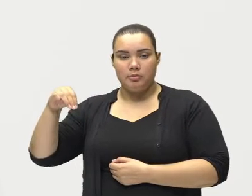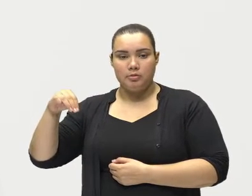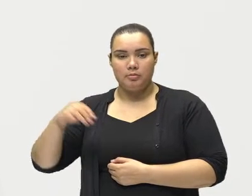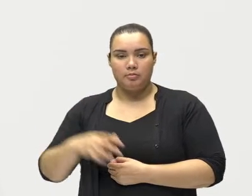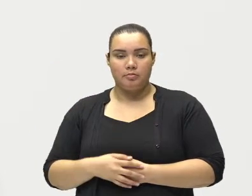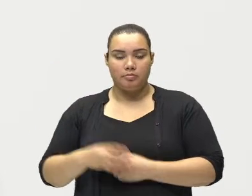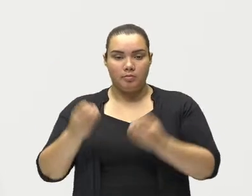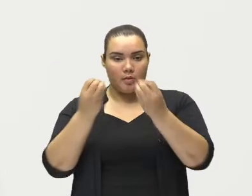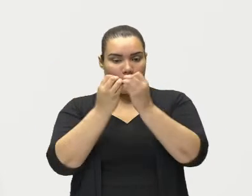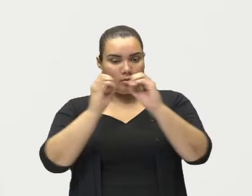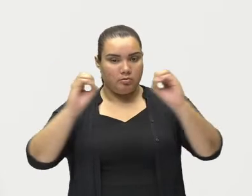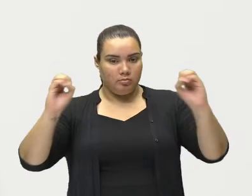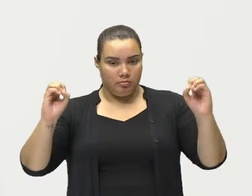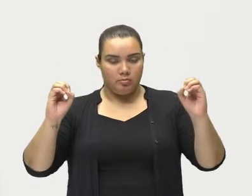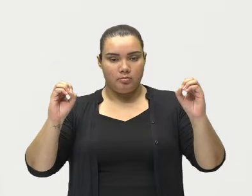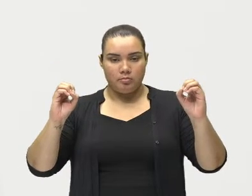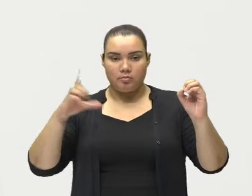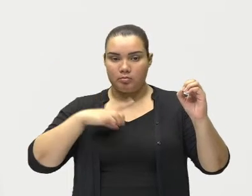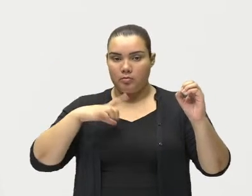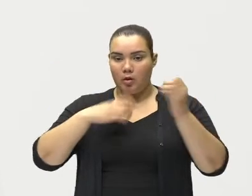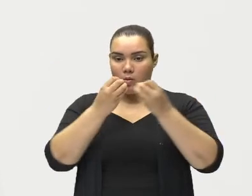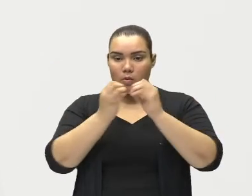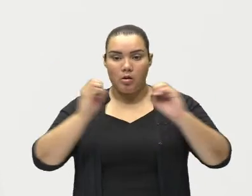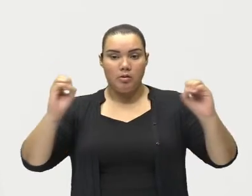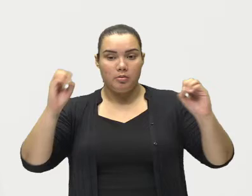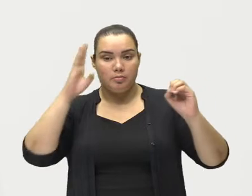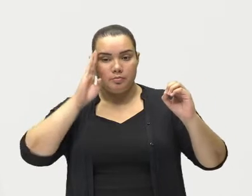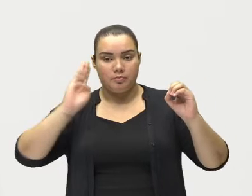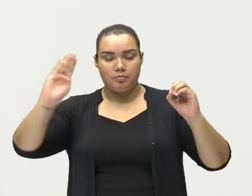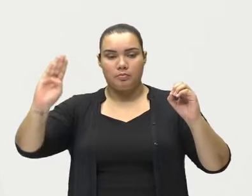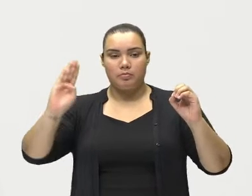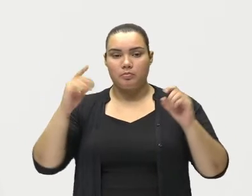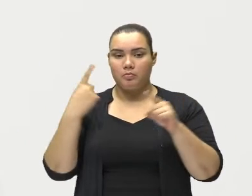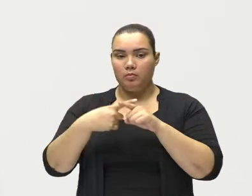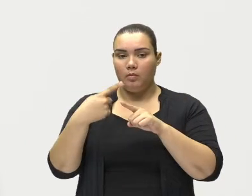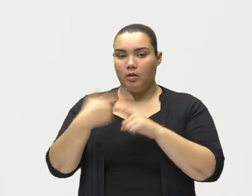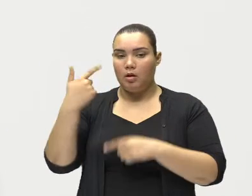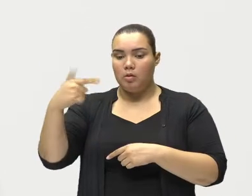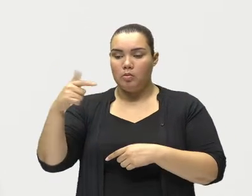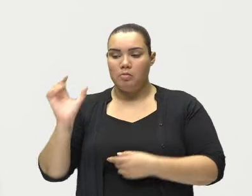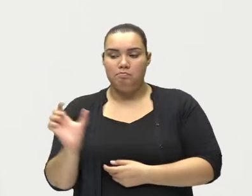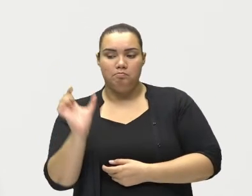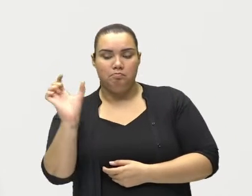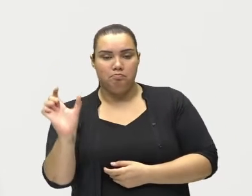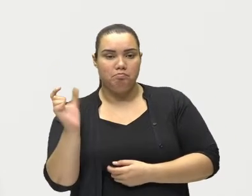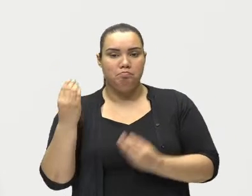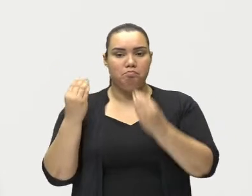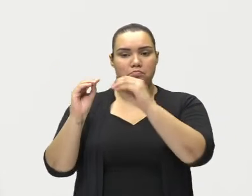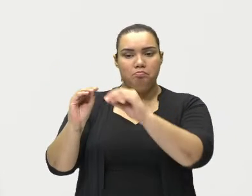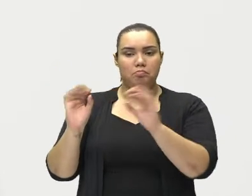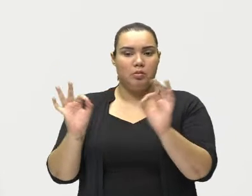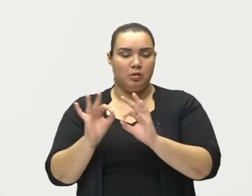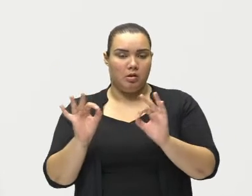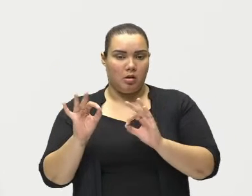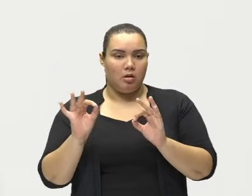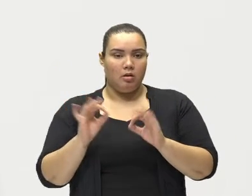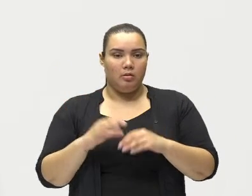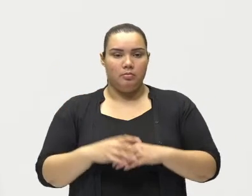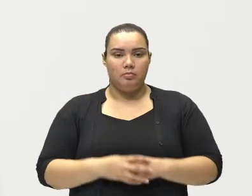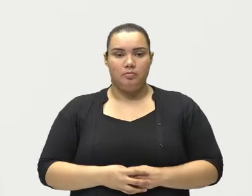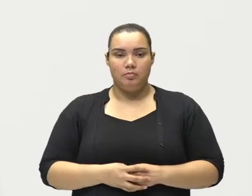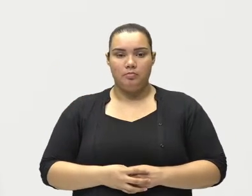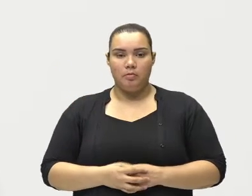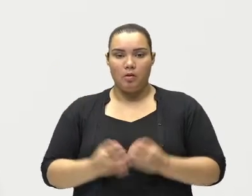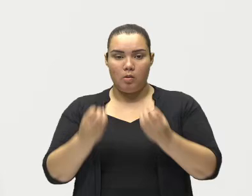temos a primeira oração aqui, a oração principal. Por quê? Porque não tem conectivo aqui. Então,